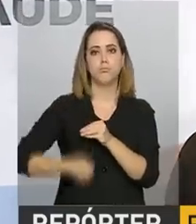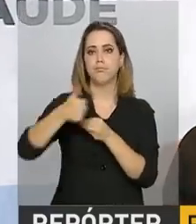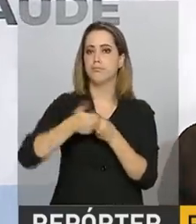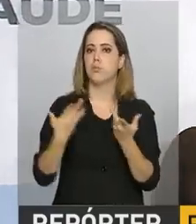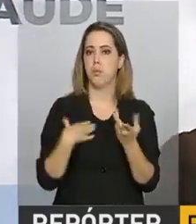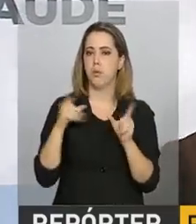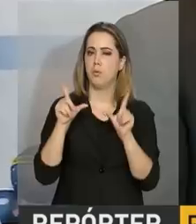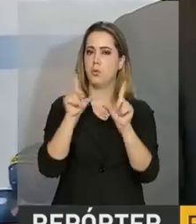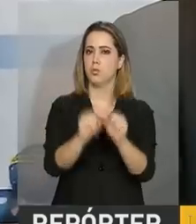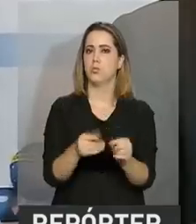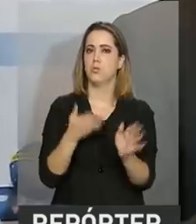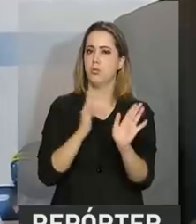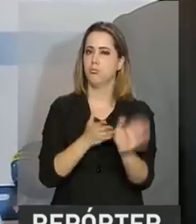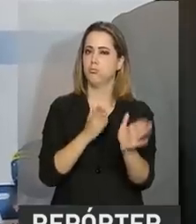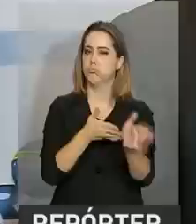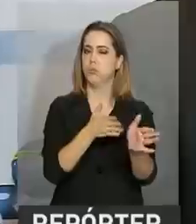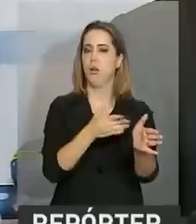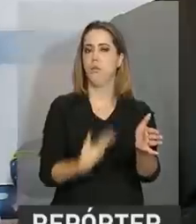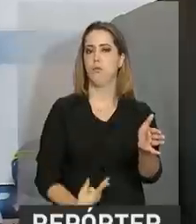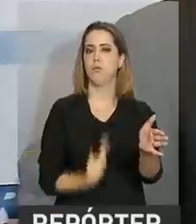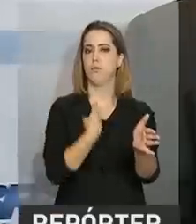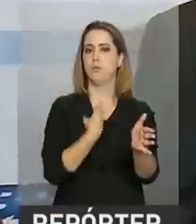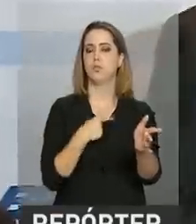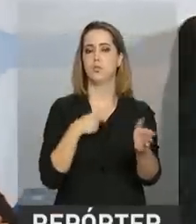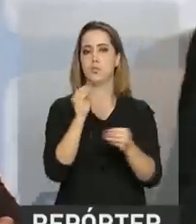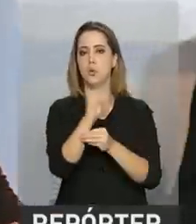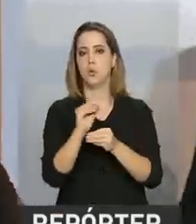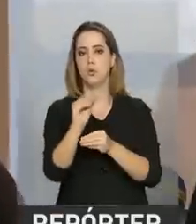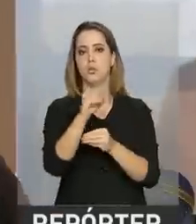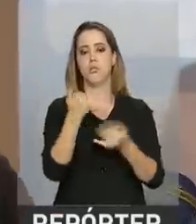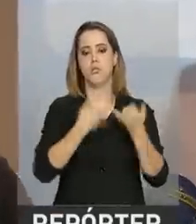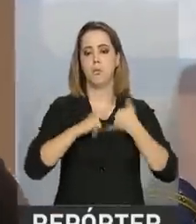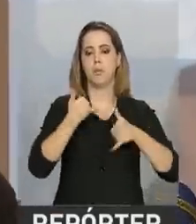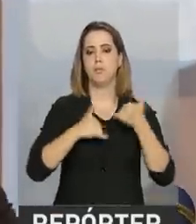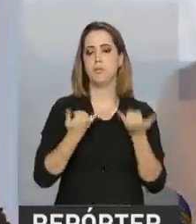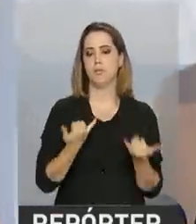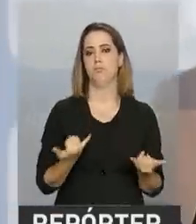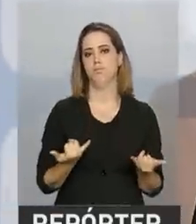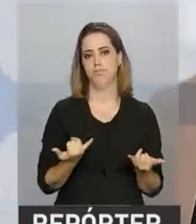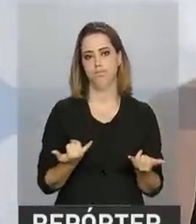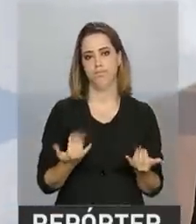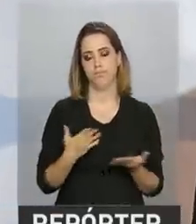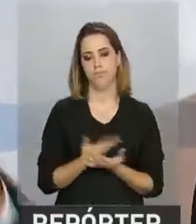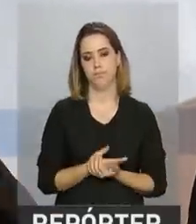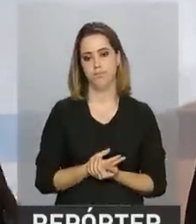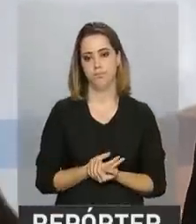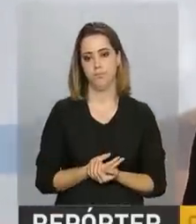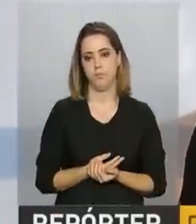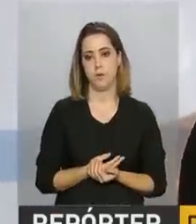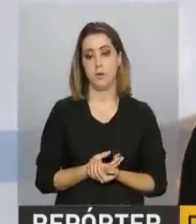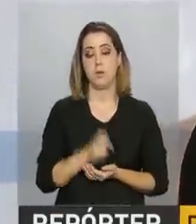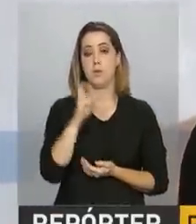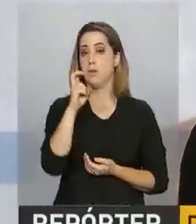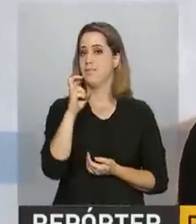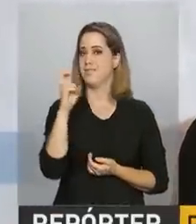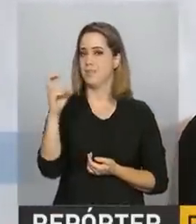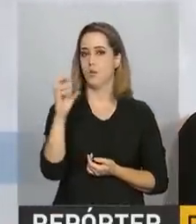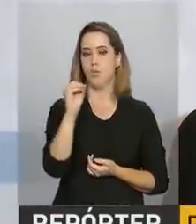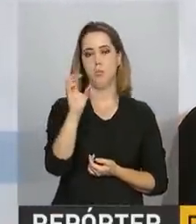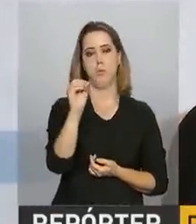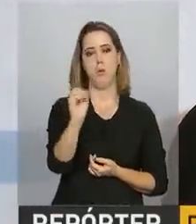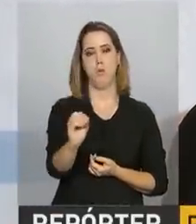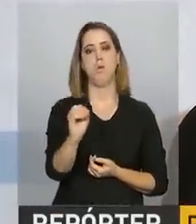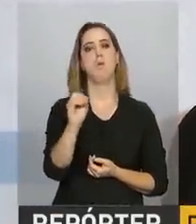reduzir as filas de cirurgias, consultas e exames pré-cirúrgicos. São 5.500